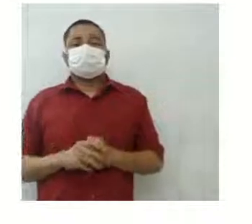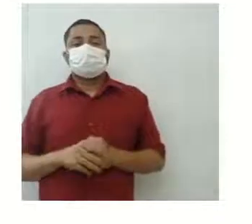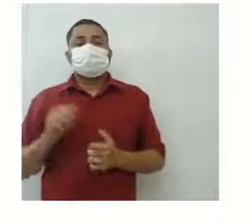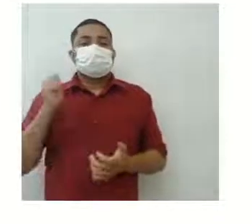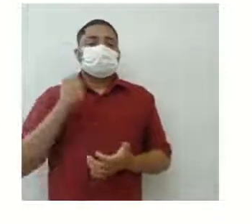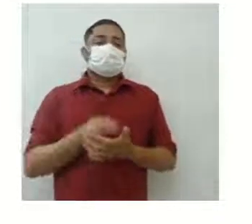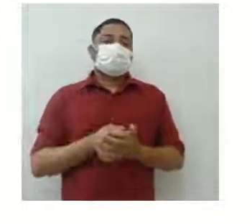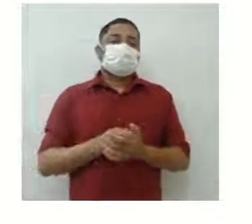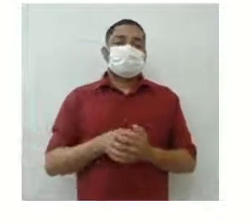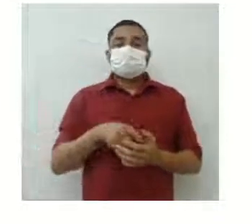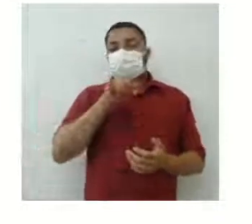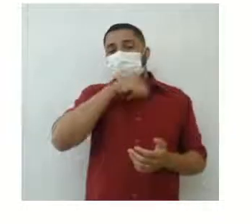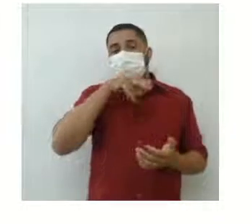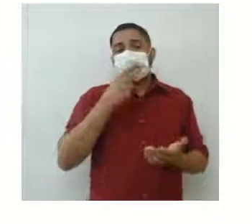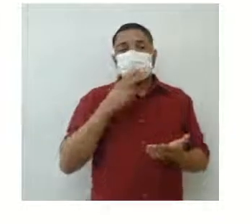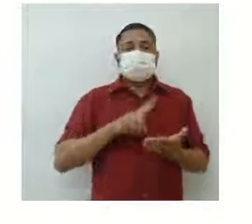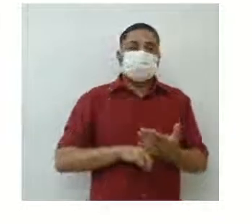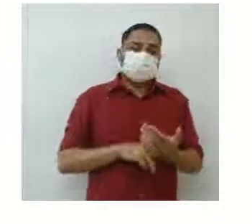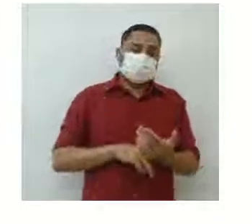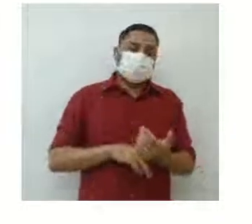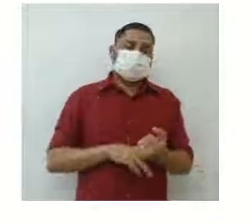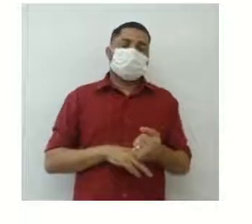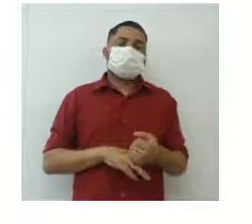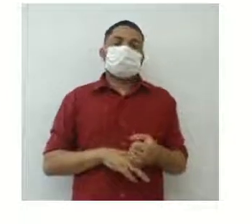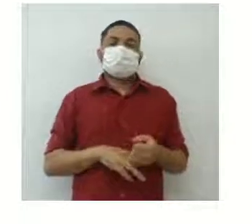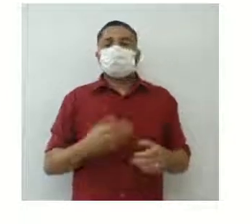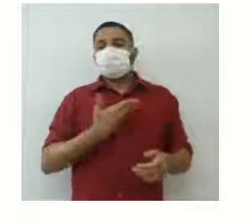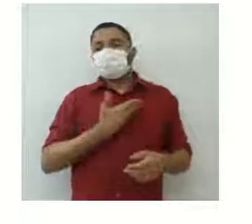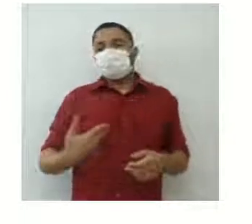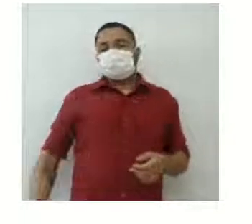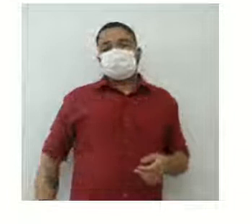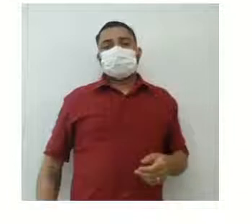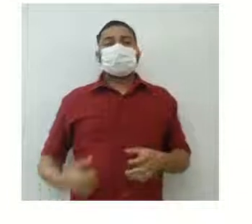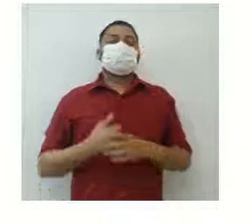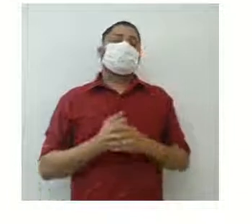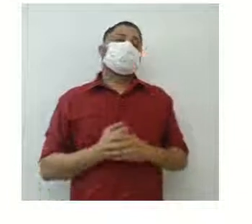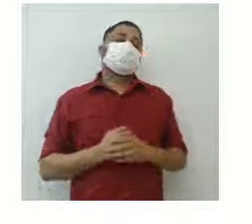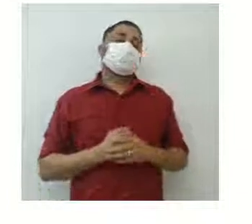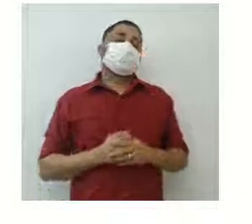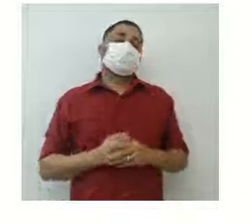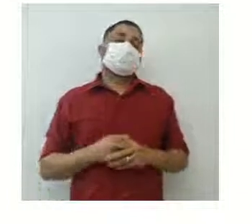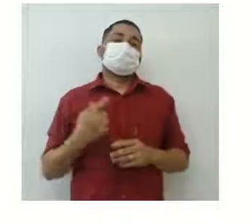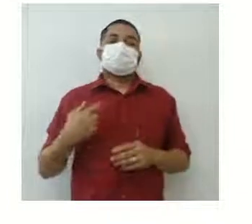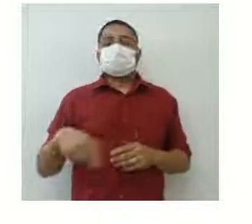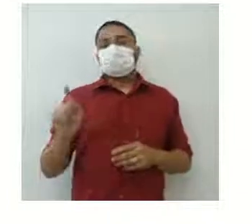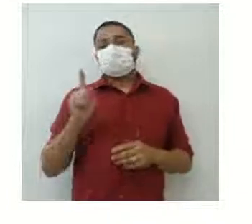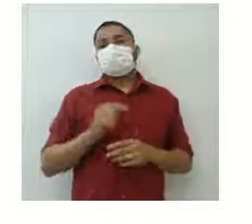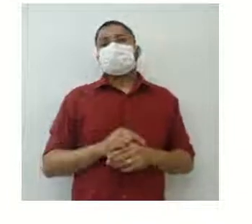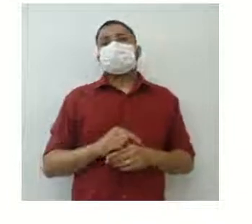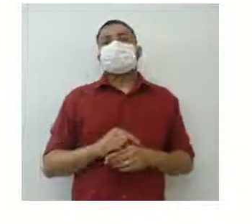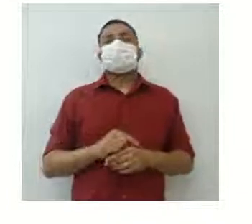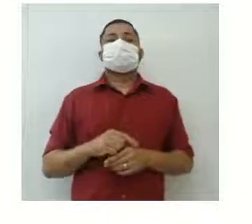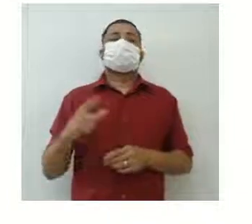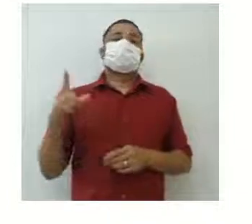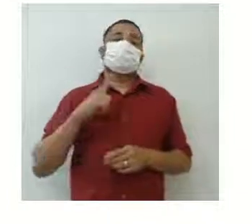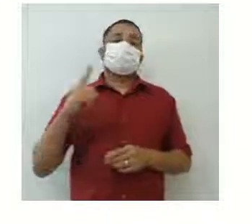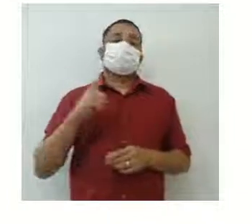pagava imposto ao governo português. O continente africano, ao sair, quando